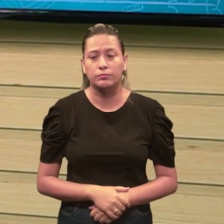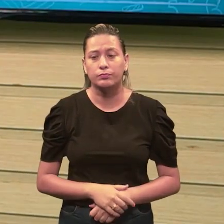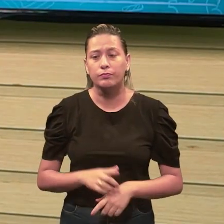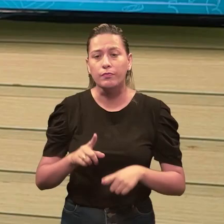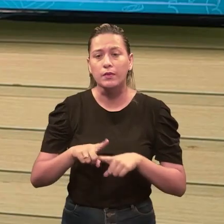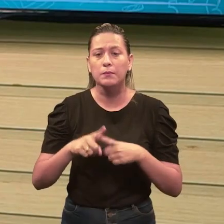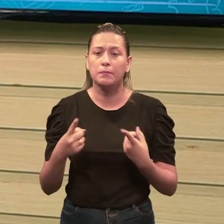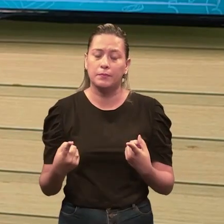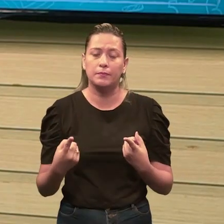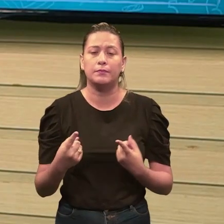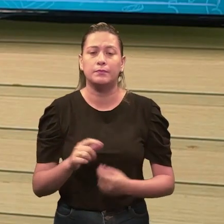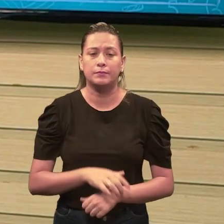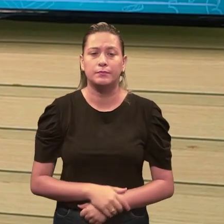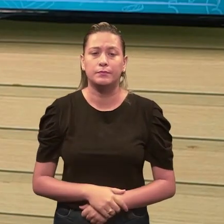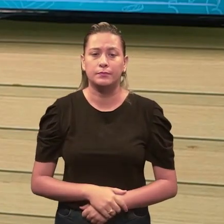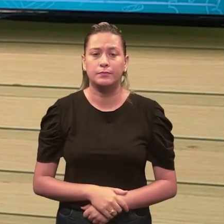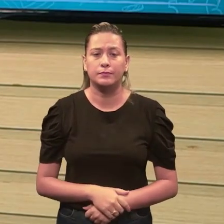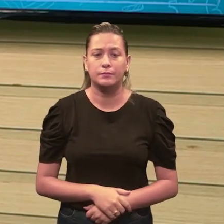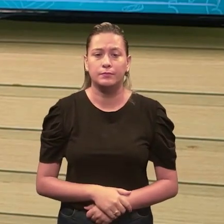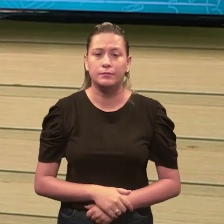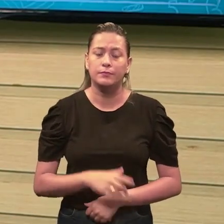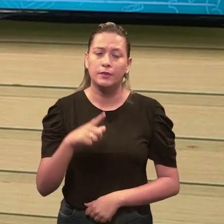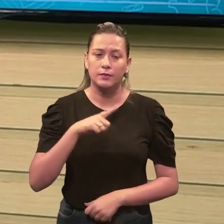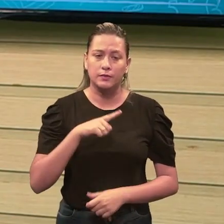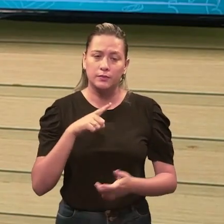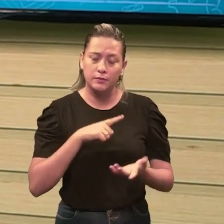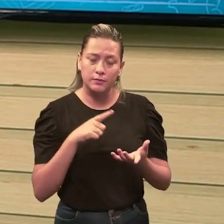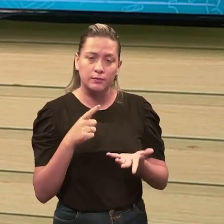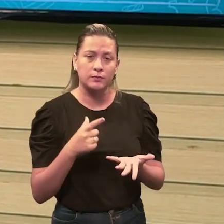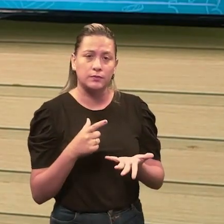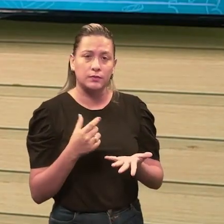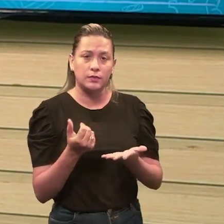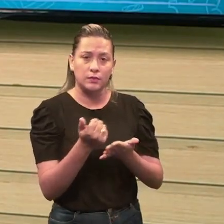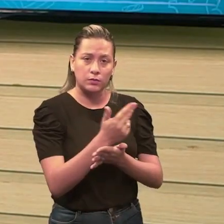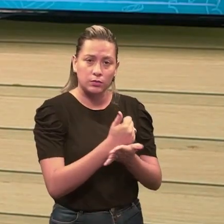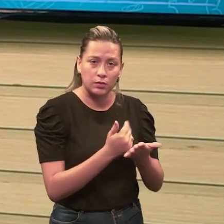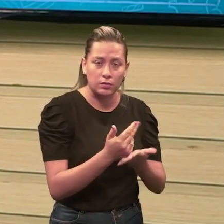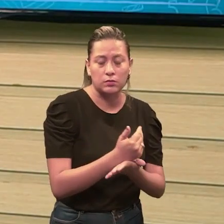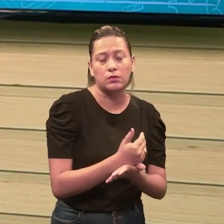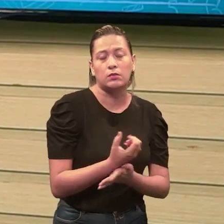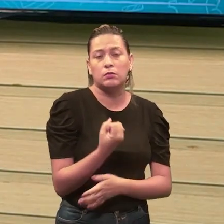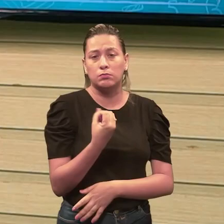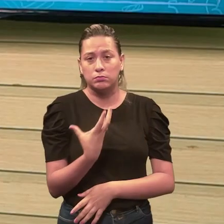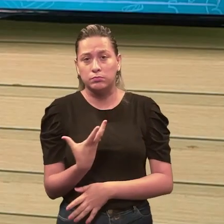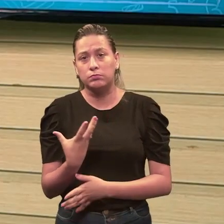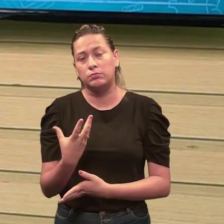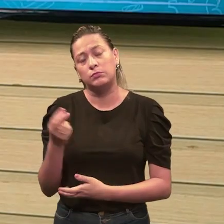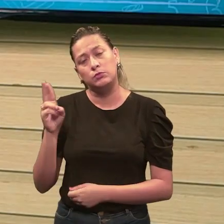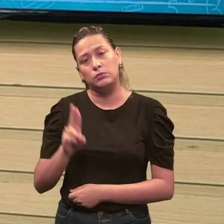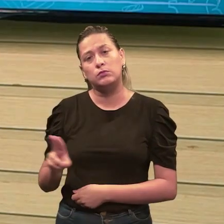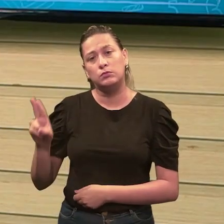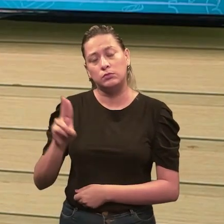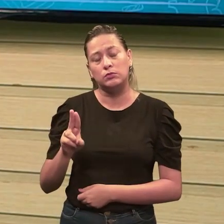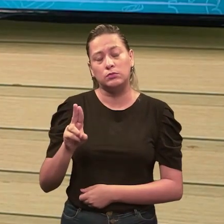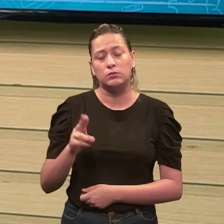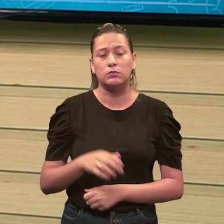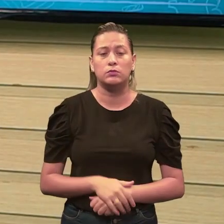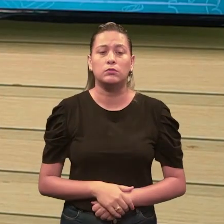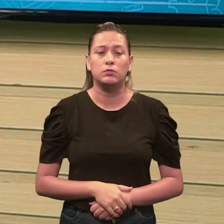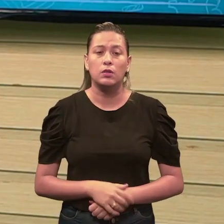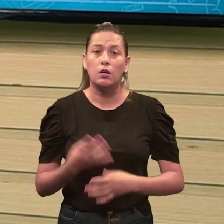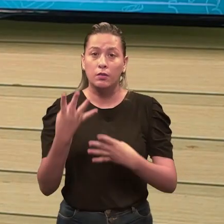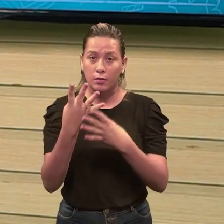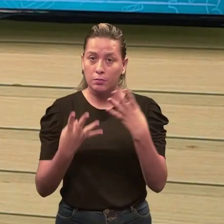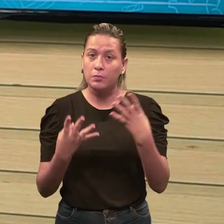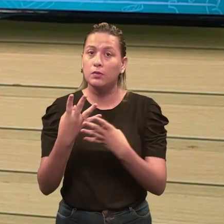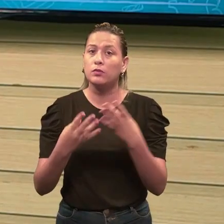tal. Mas aí é sempre bom a gente ter, além desse esquema, do esquema geral, né, do